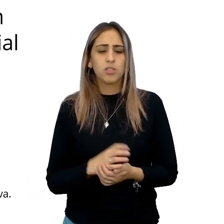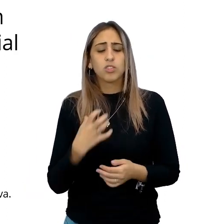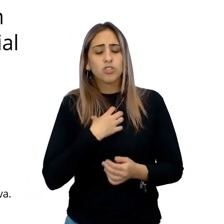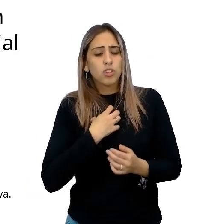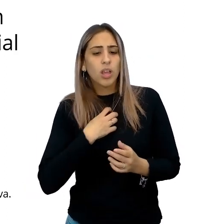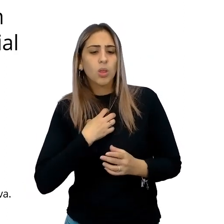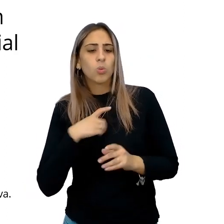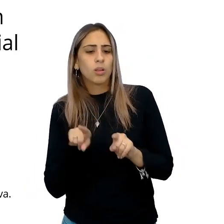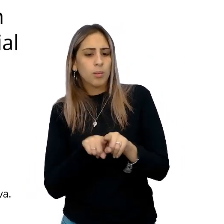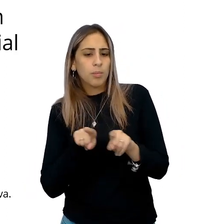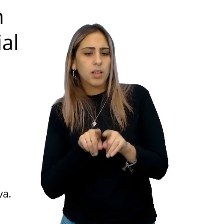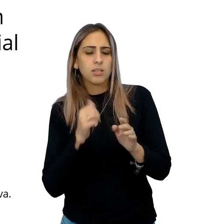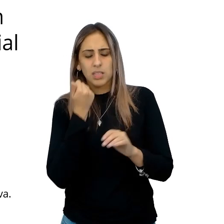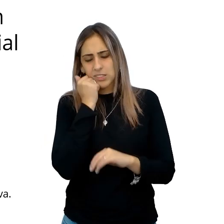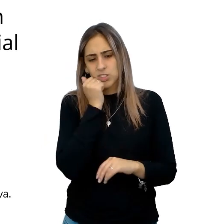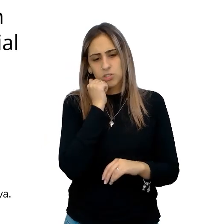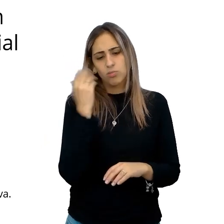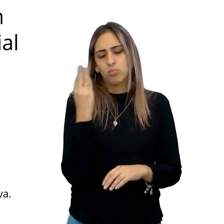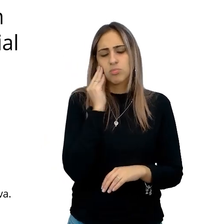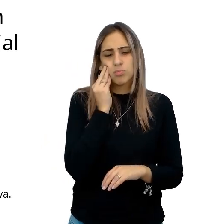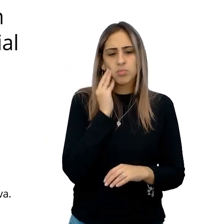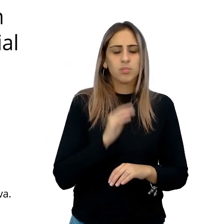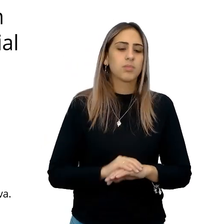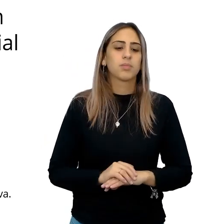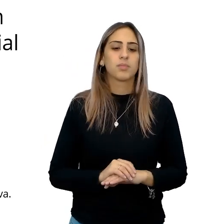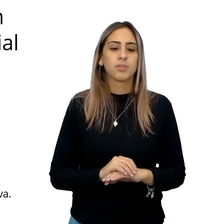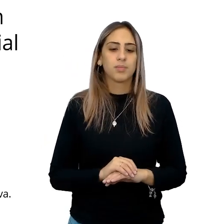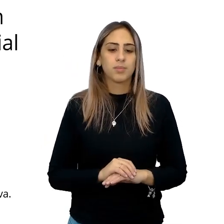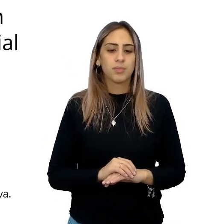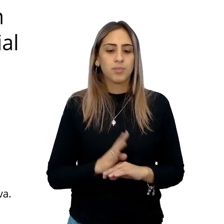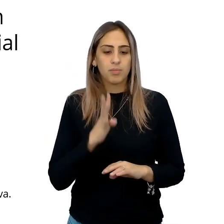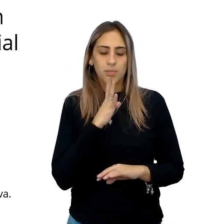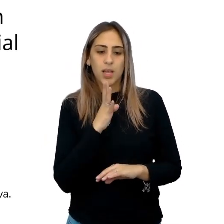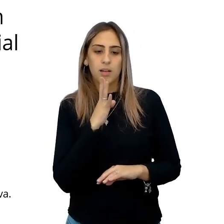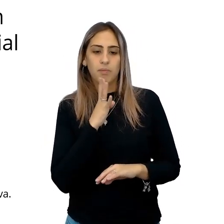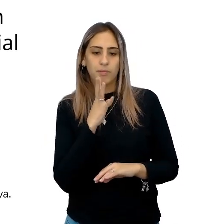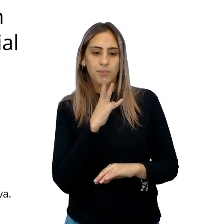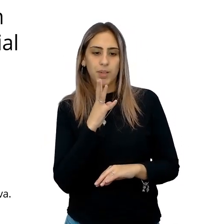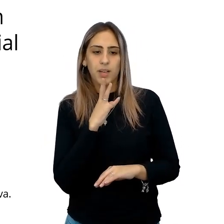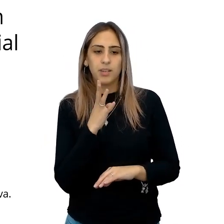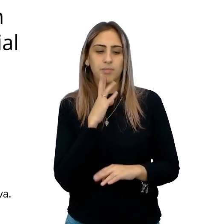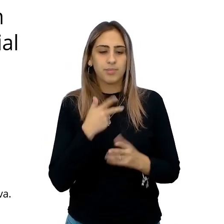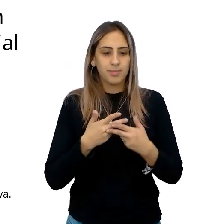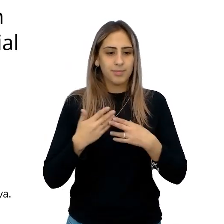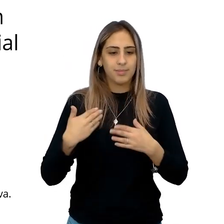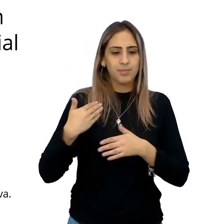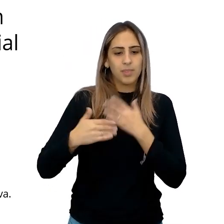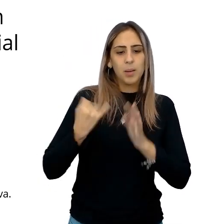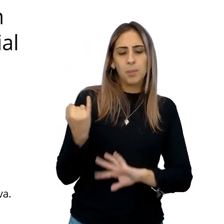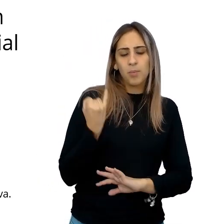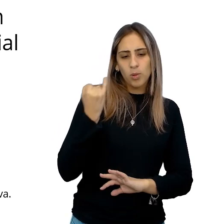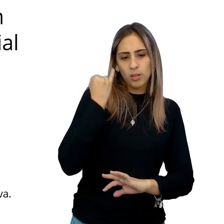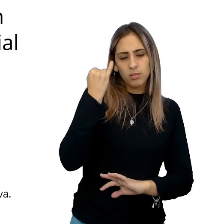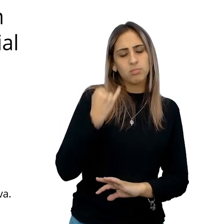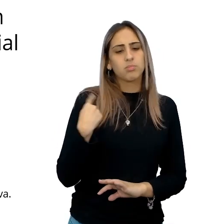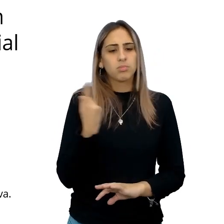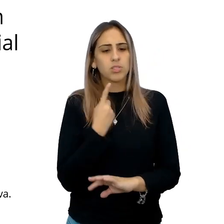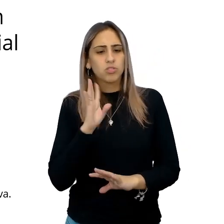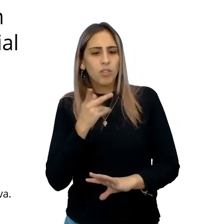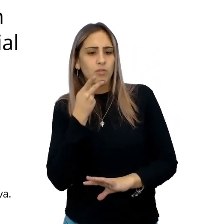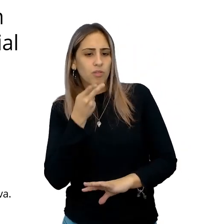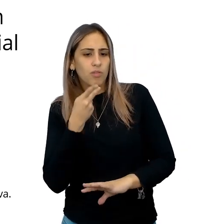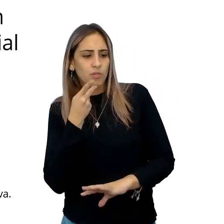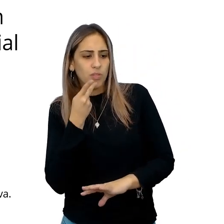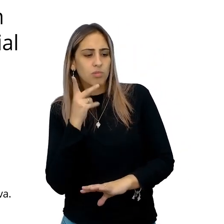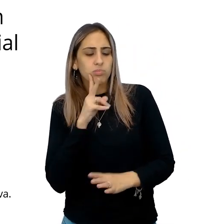científico, como eu já vinha comentando, né? O papel do conhecimento que é gerado, qual a importância, né? Até mesmo para, como a gente comentou,